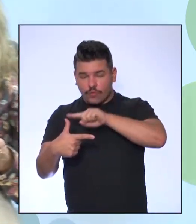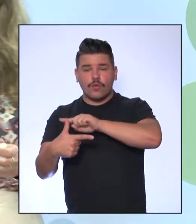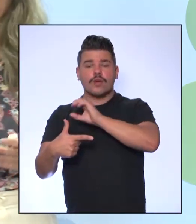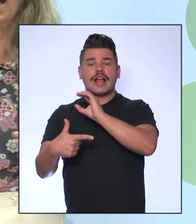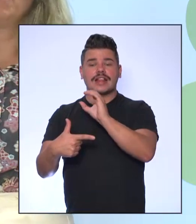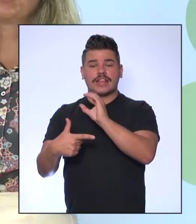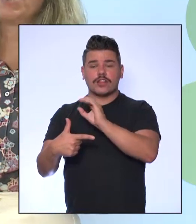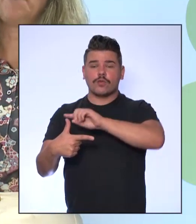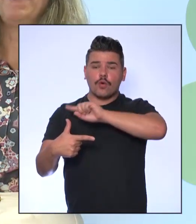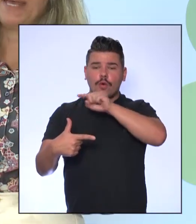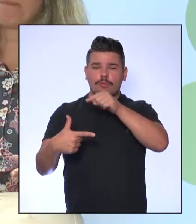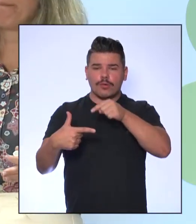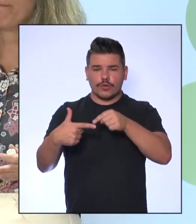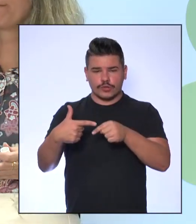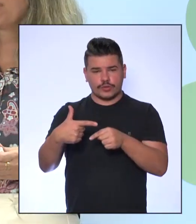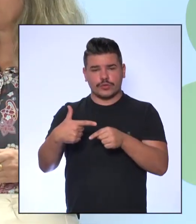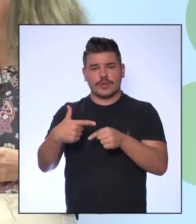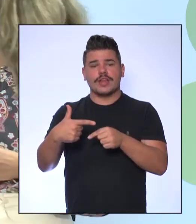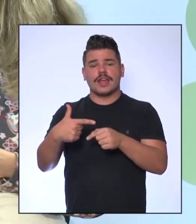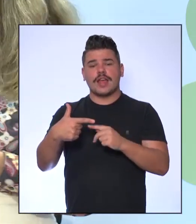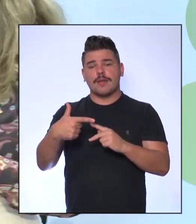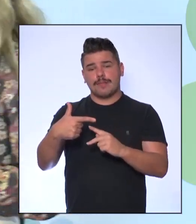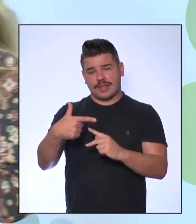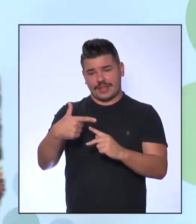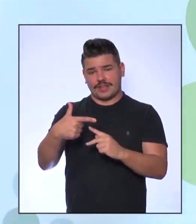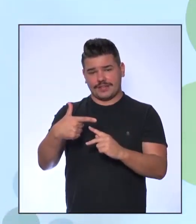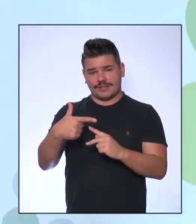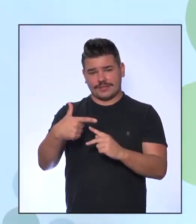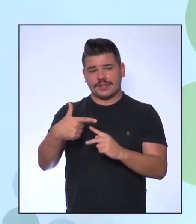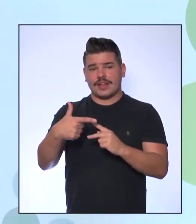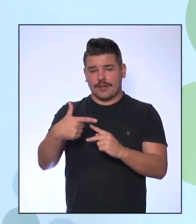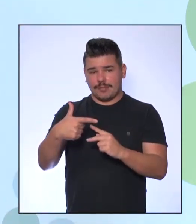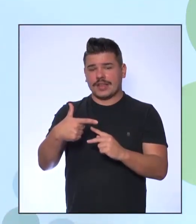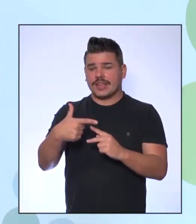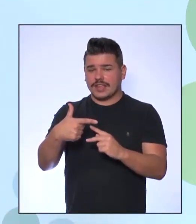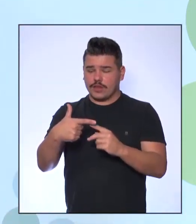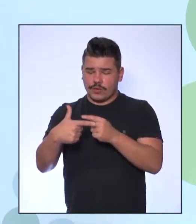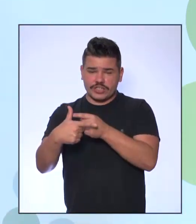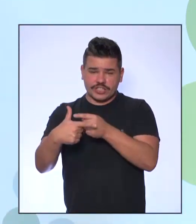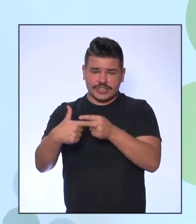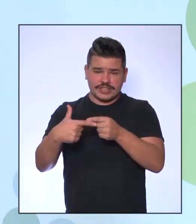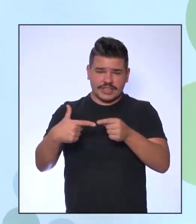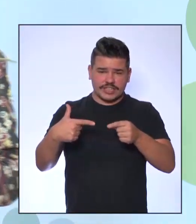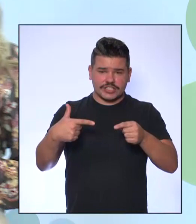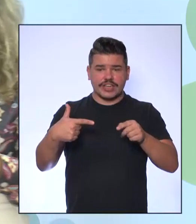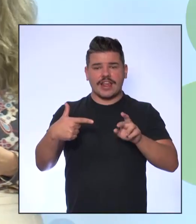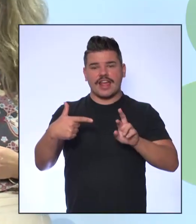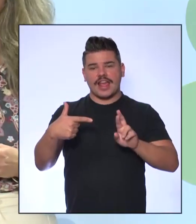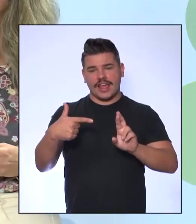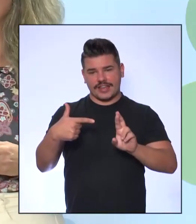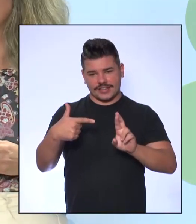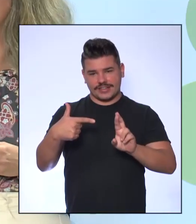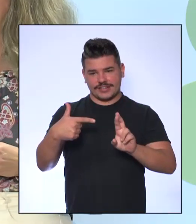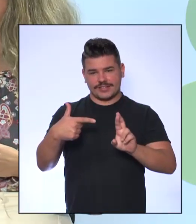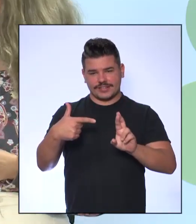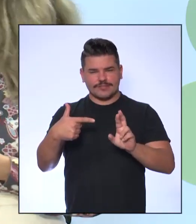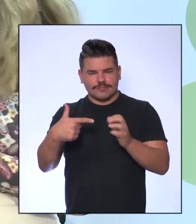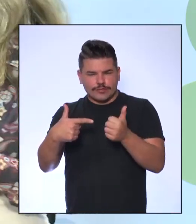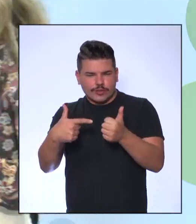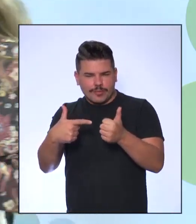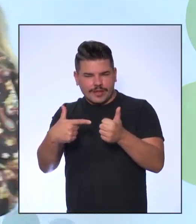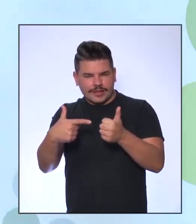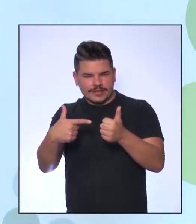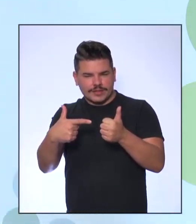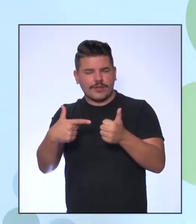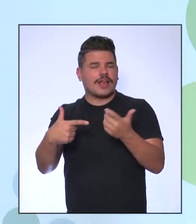o quê? A medida B. E o cateto adjacente passa a ser qual? A medida R. Tudo bem?